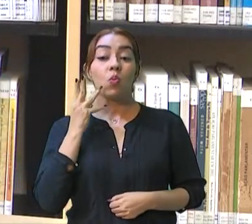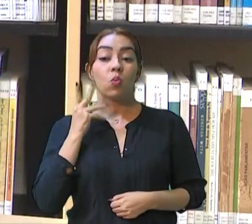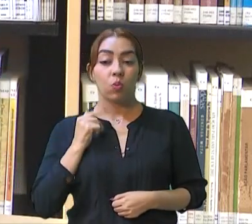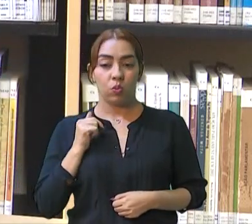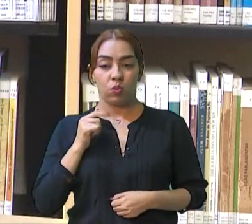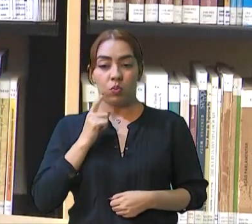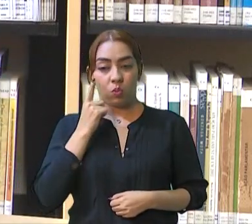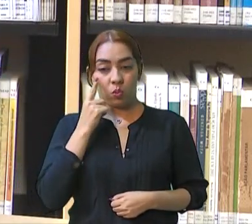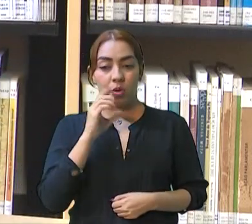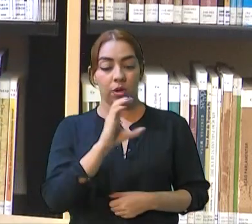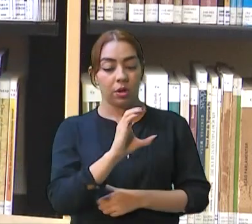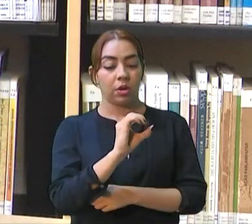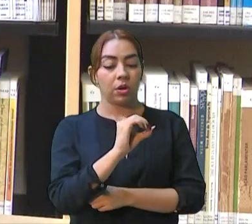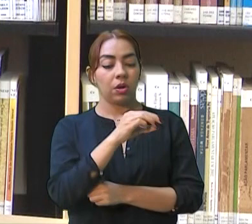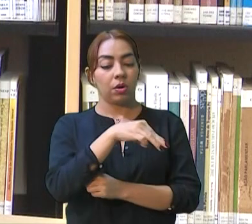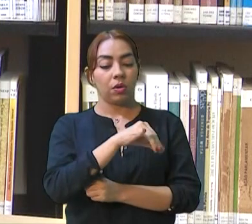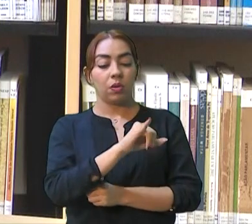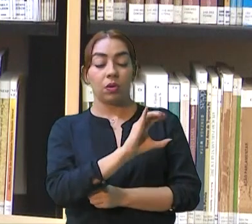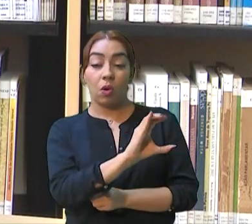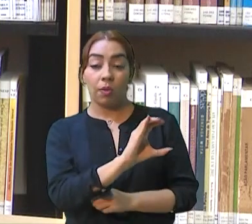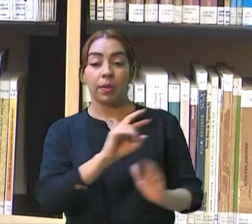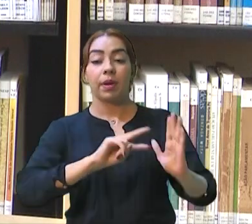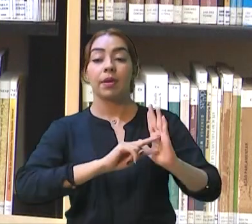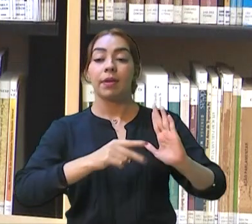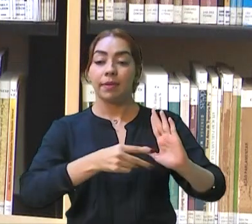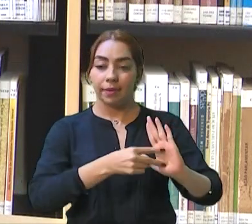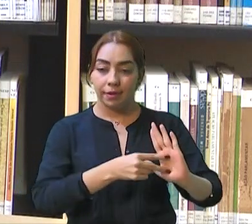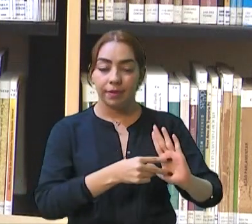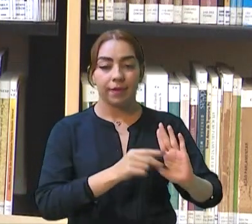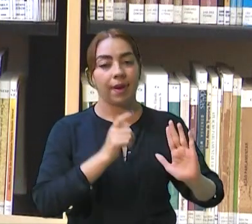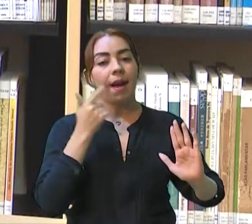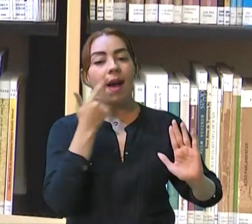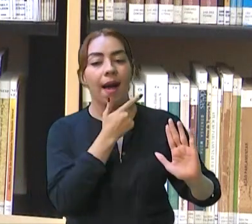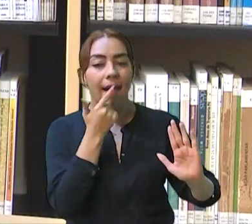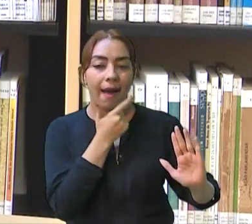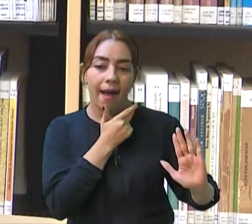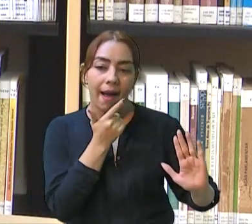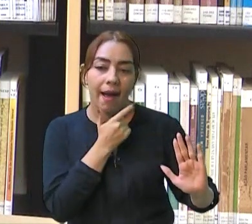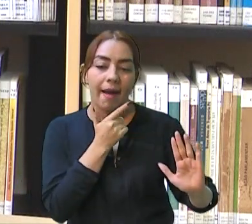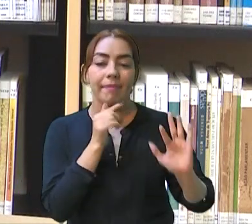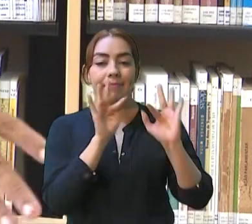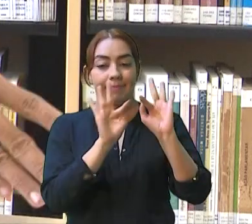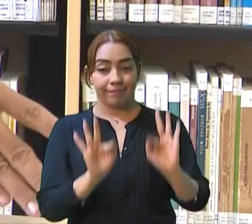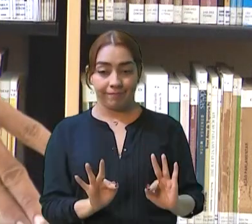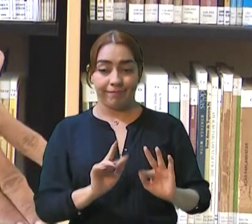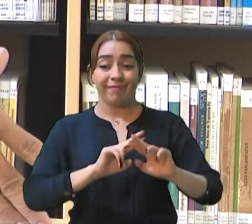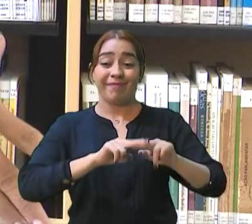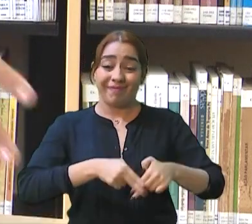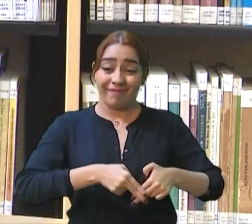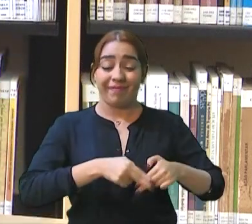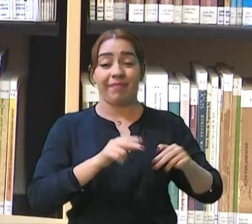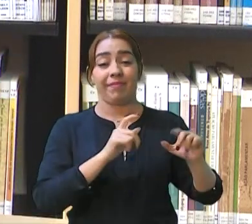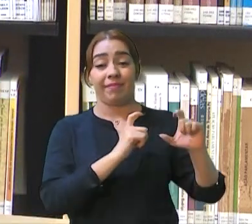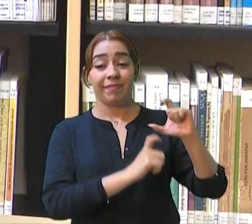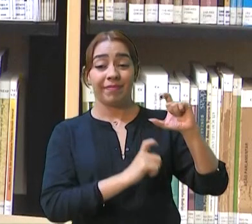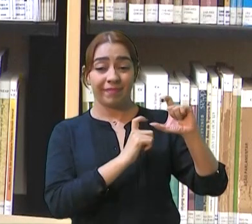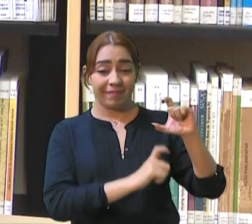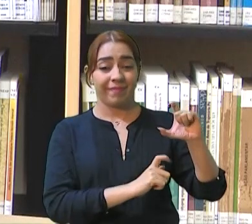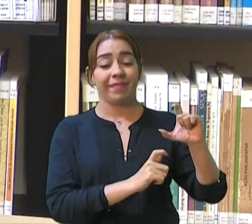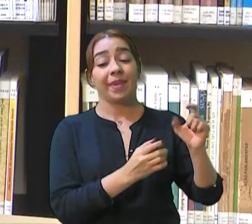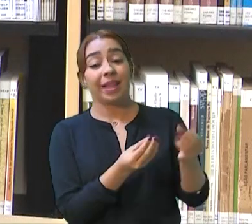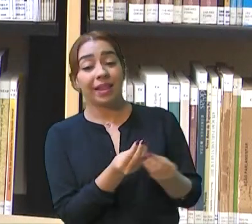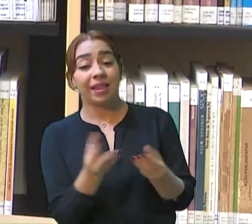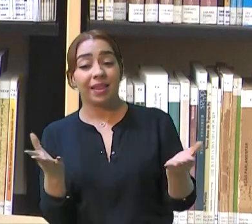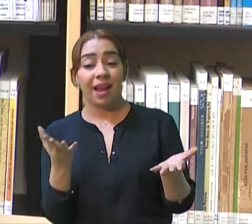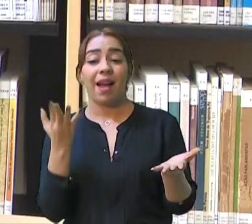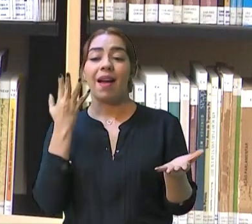quer dizer cômico, engraçado. Então, o quadrinho foi criado para crianças entre 8 e 12 anos